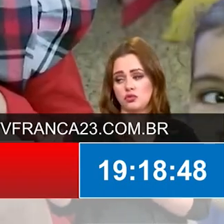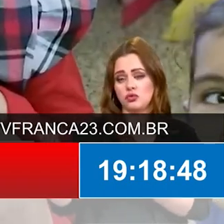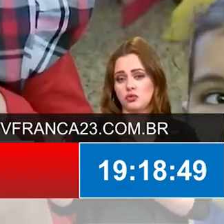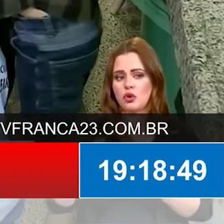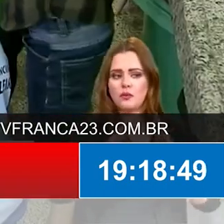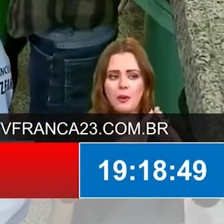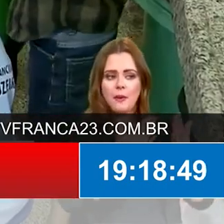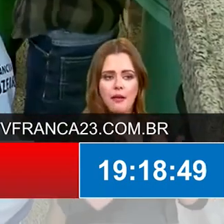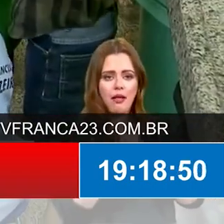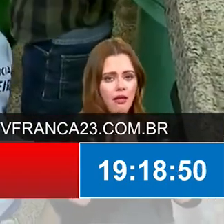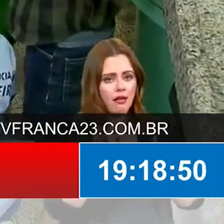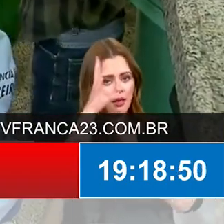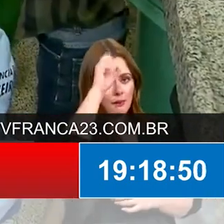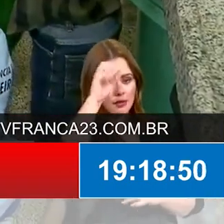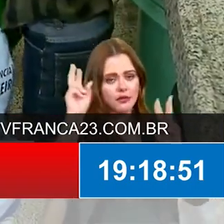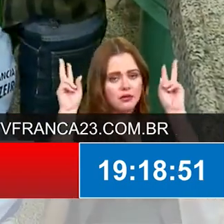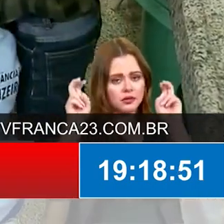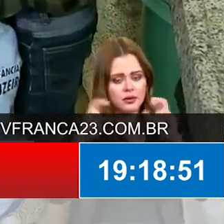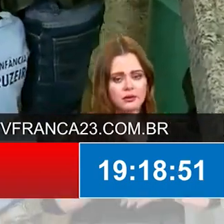buscam aprender sobre esses assuntos.